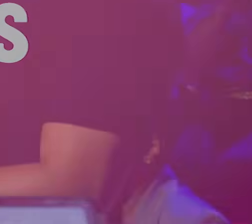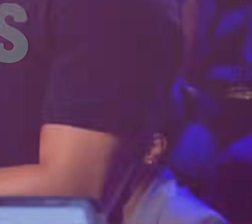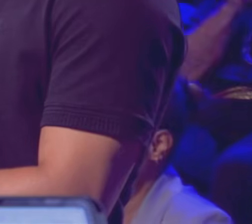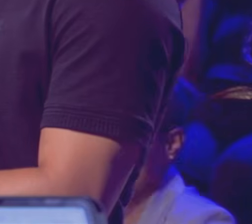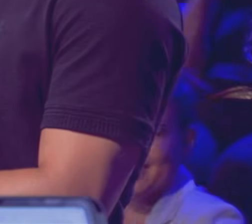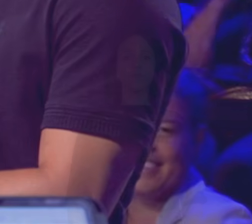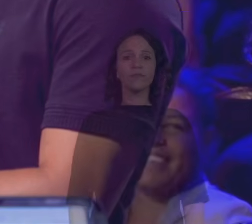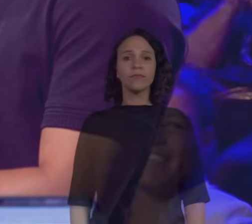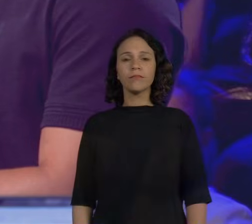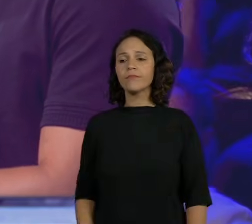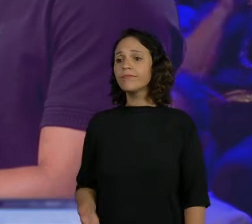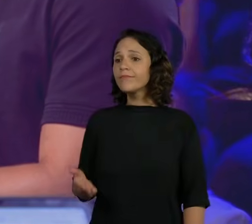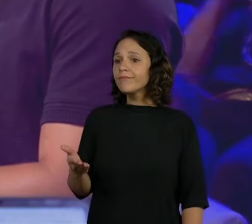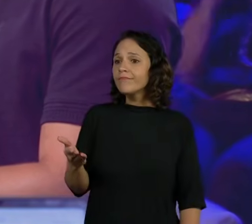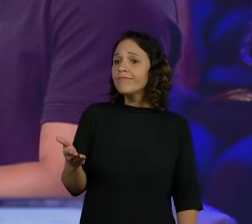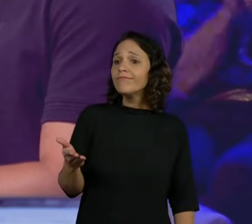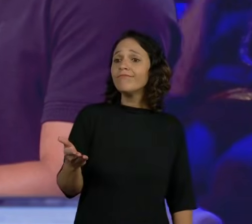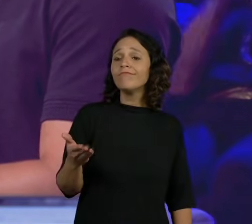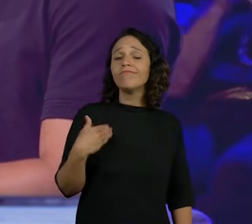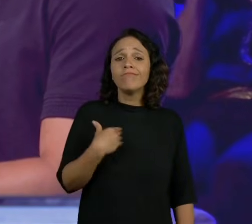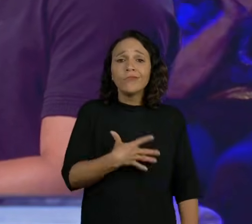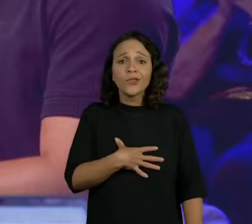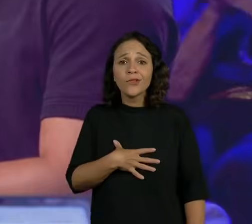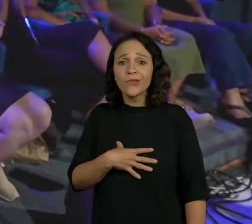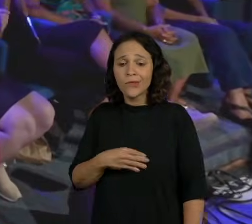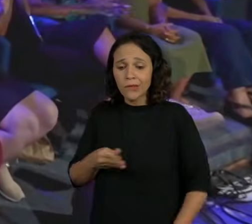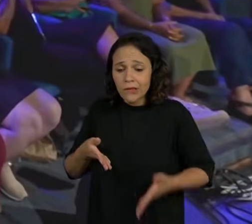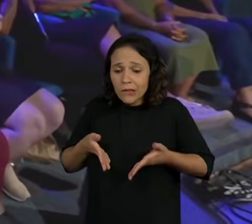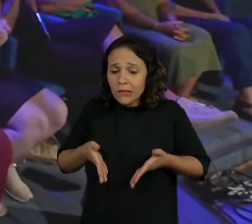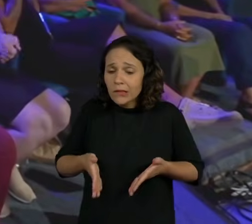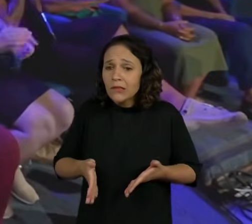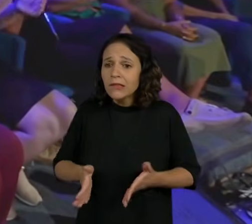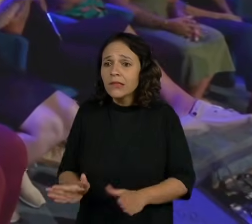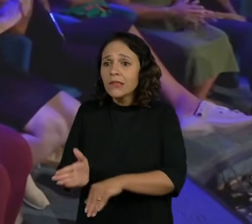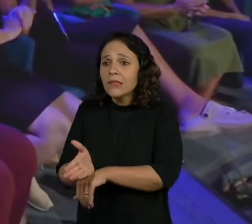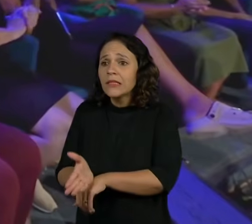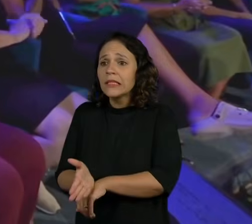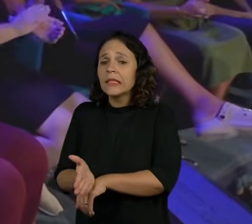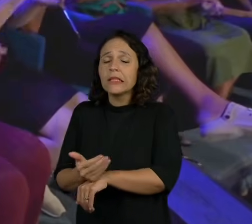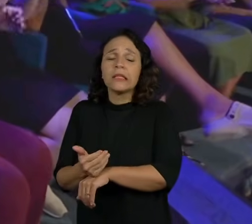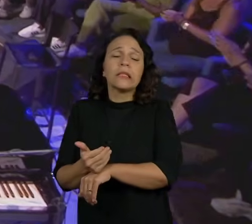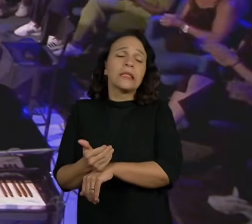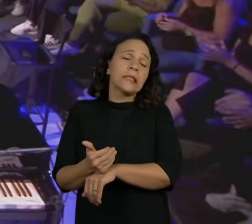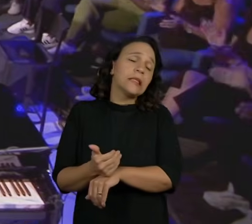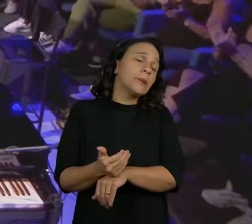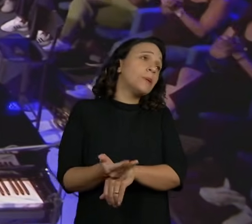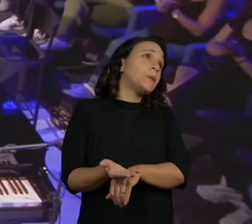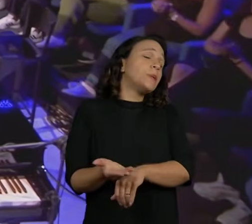Quando seu moço nasceu, meu rebento não era o momento dele rebentar.